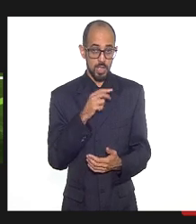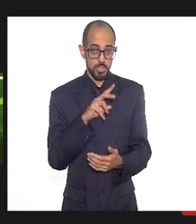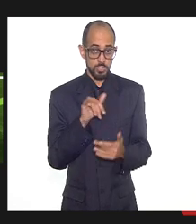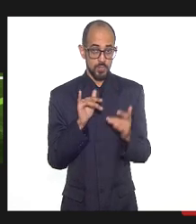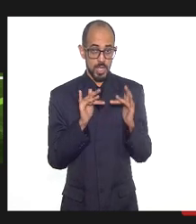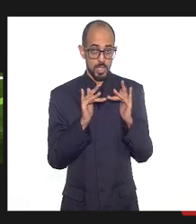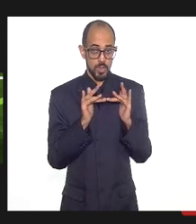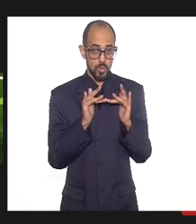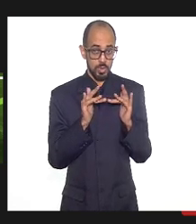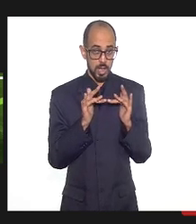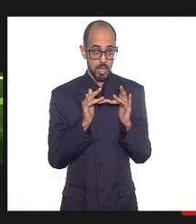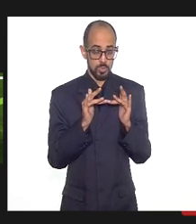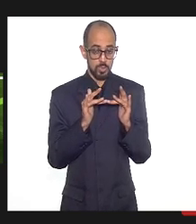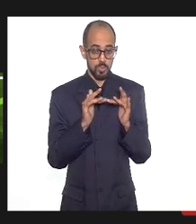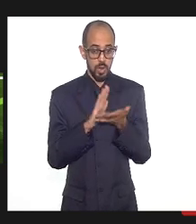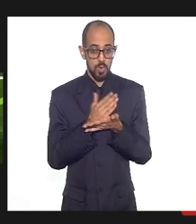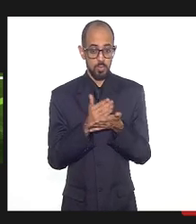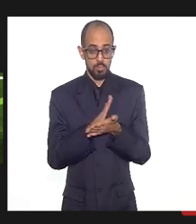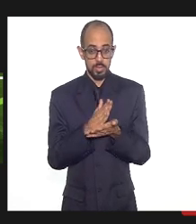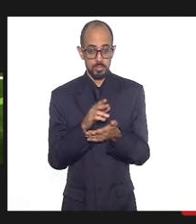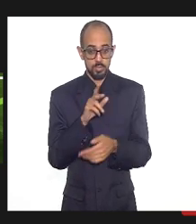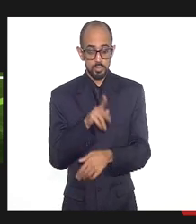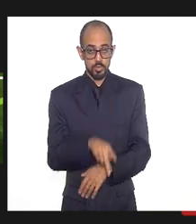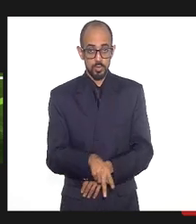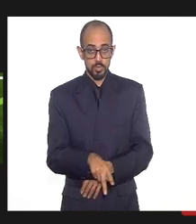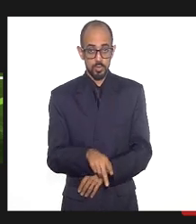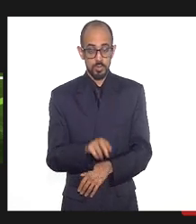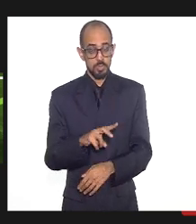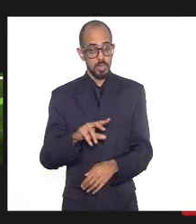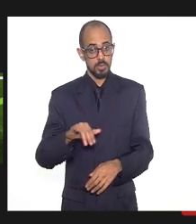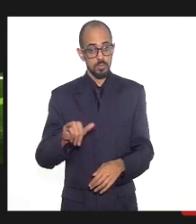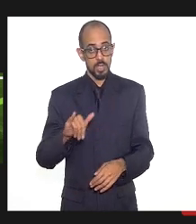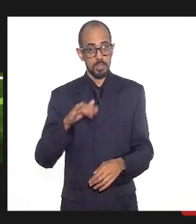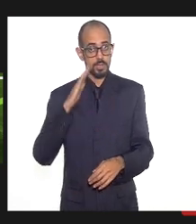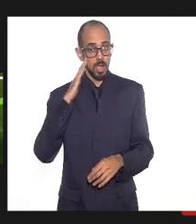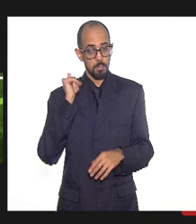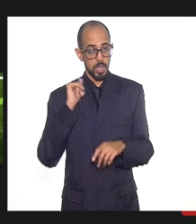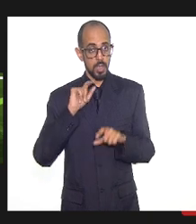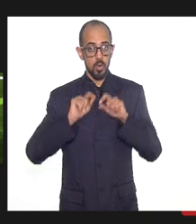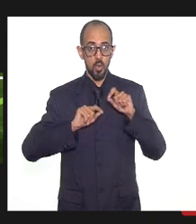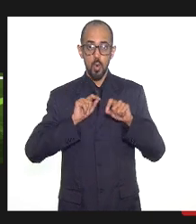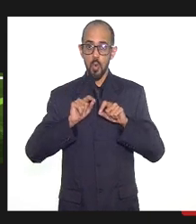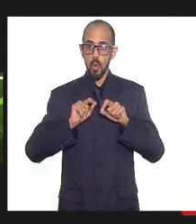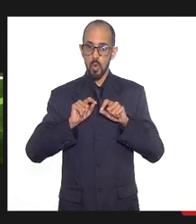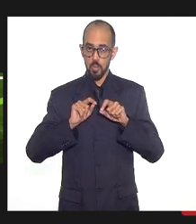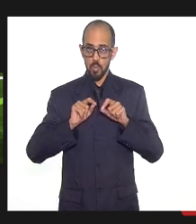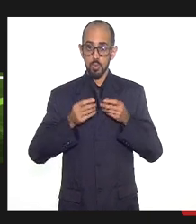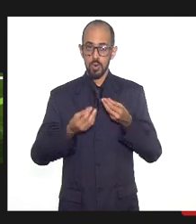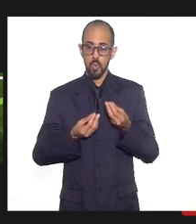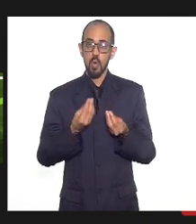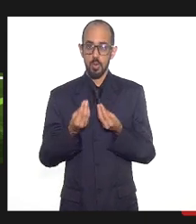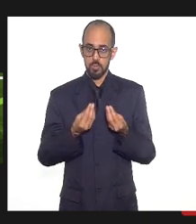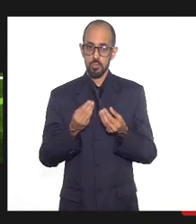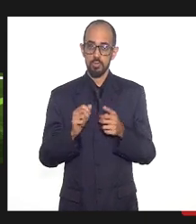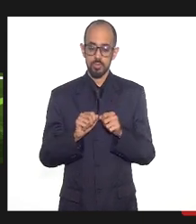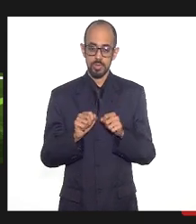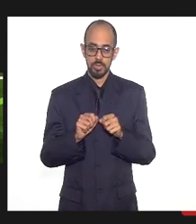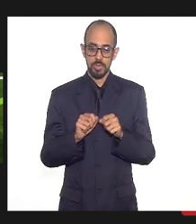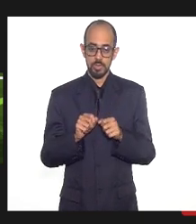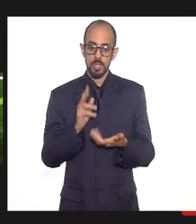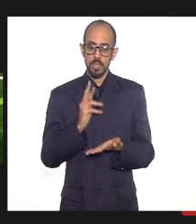contato com algumas pessoas, com alguns advogados, para saber o que fazer. Então, cada dia agora está assim, a gente está